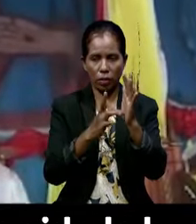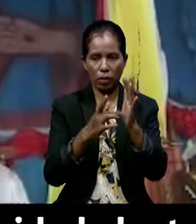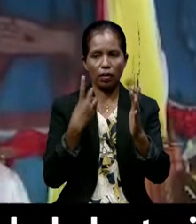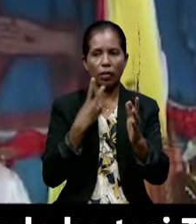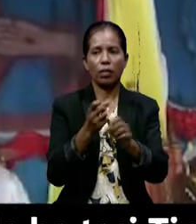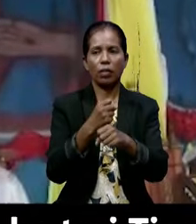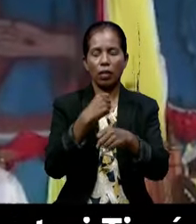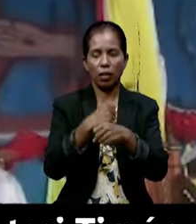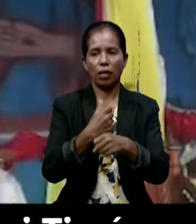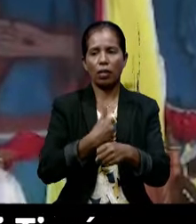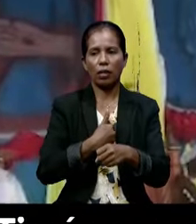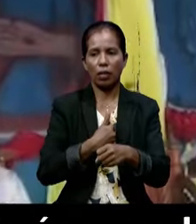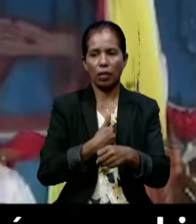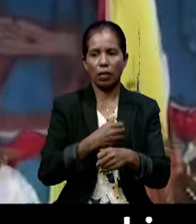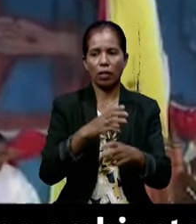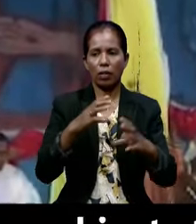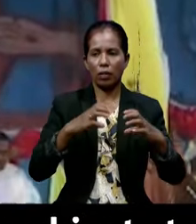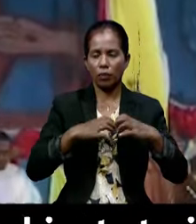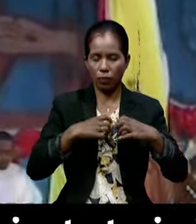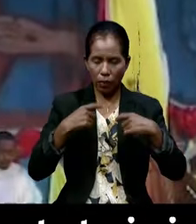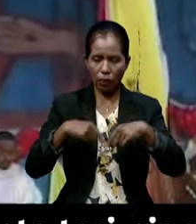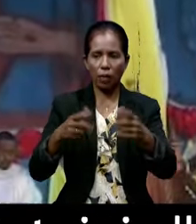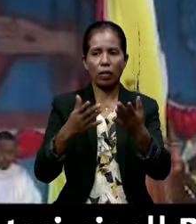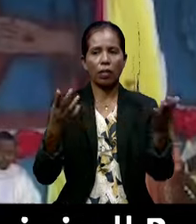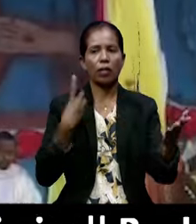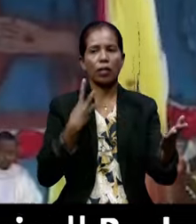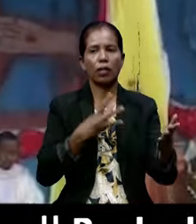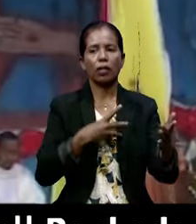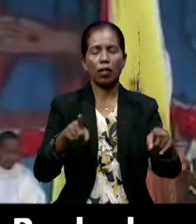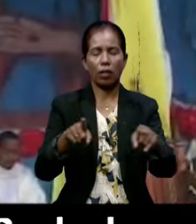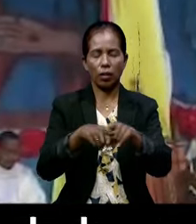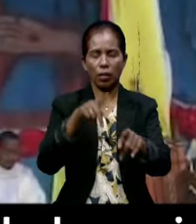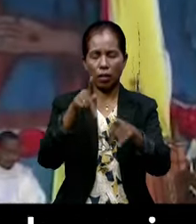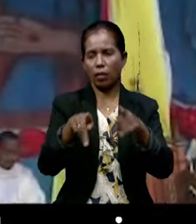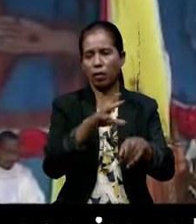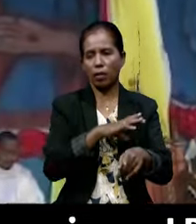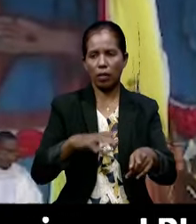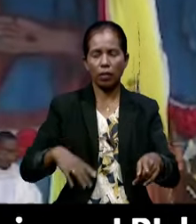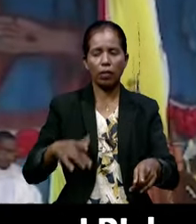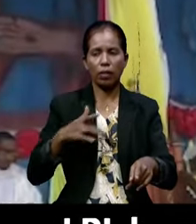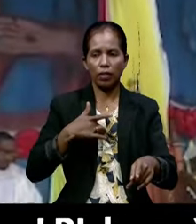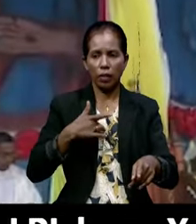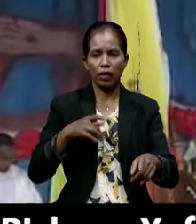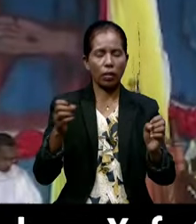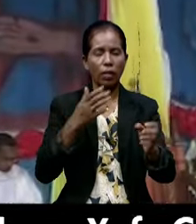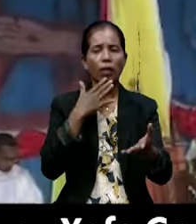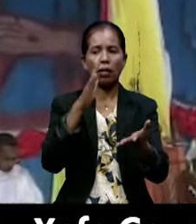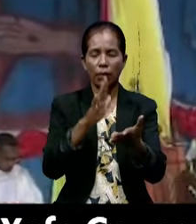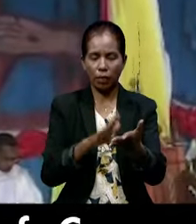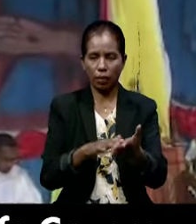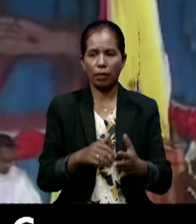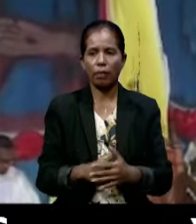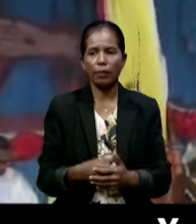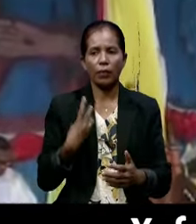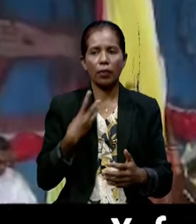estava italiano, italiano, fulano nem vai vir a neve. E daí está um sane, e daí tem que sentir que a taquilha nem lá dia. Tem